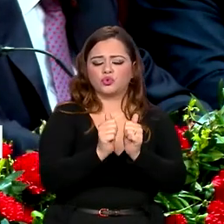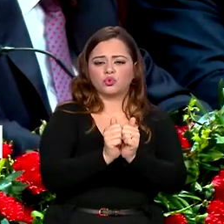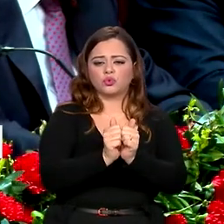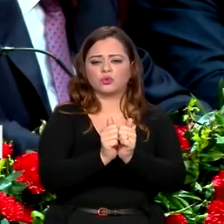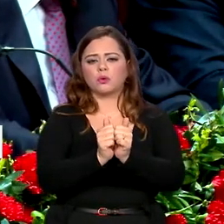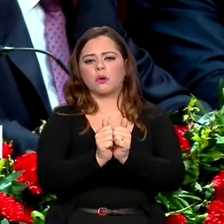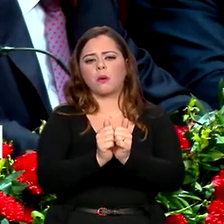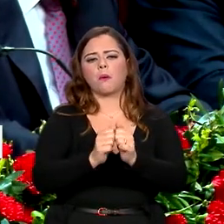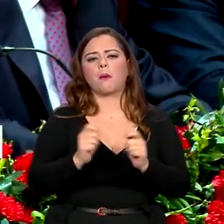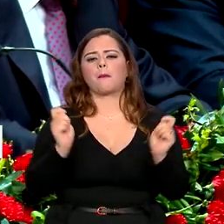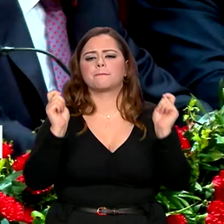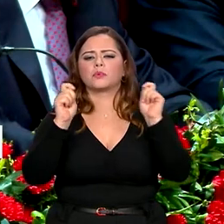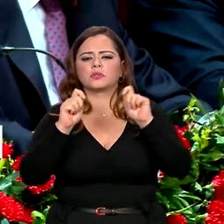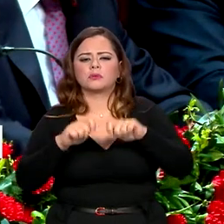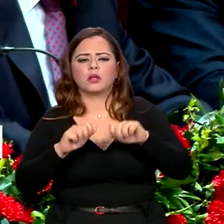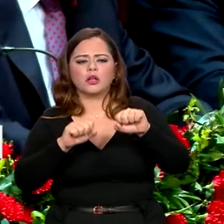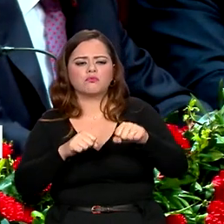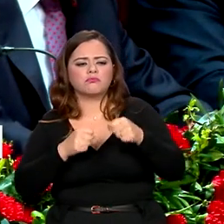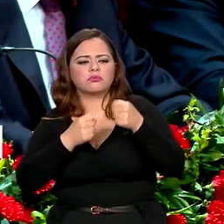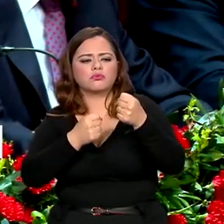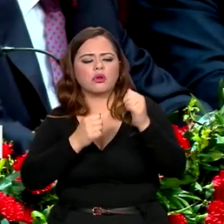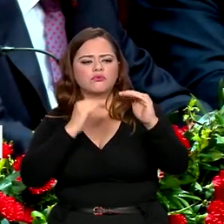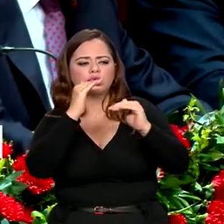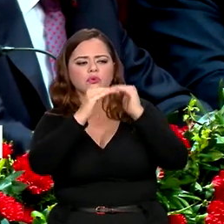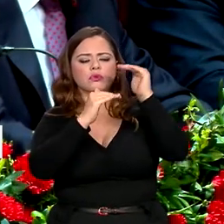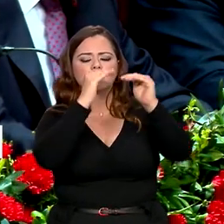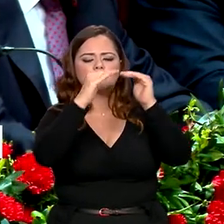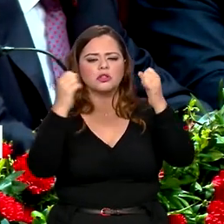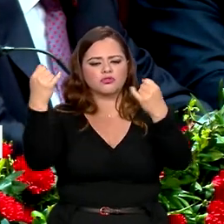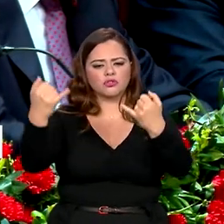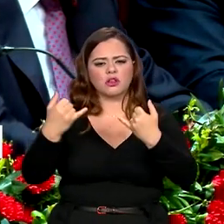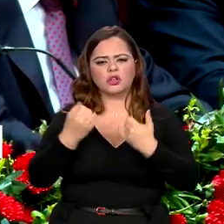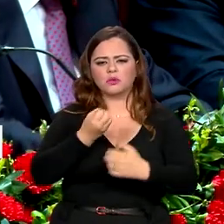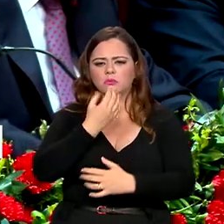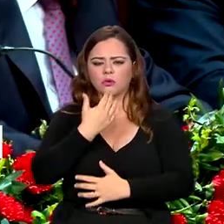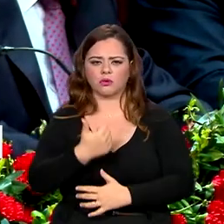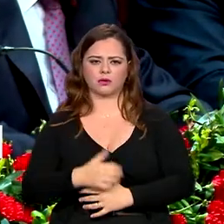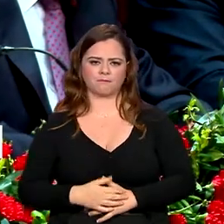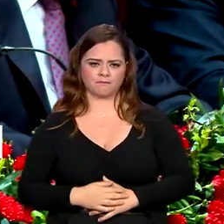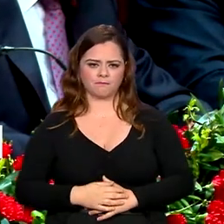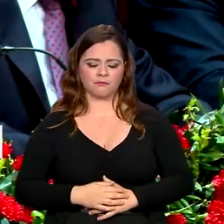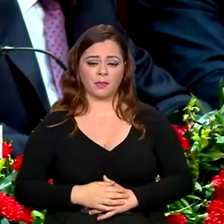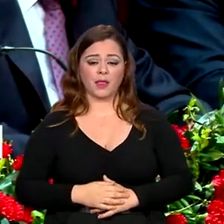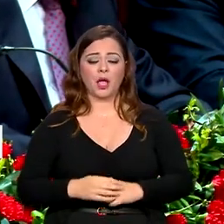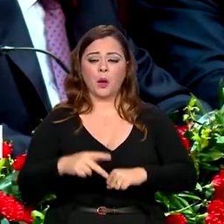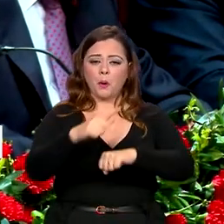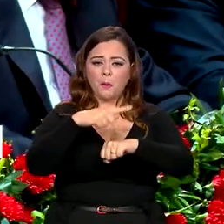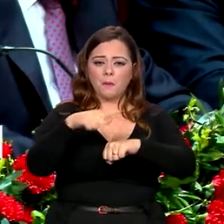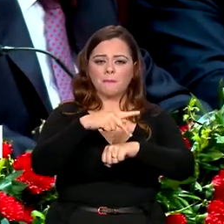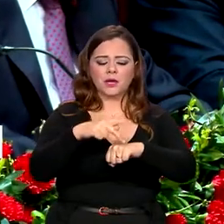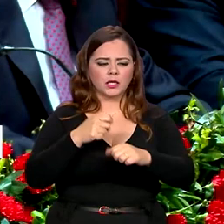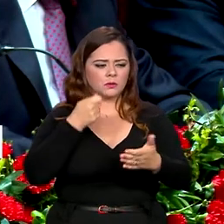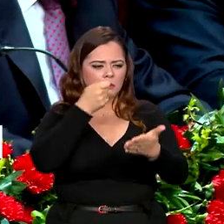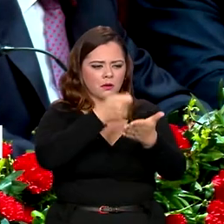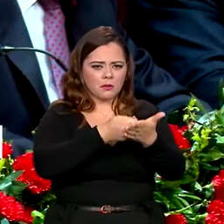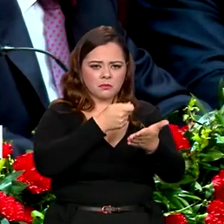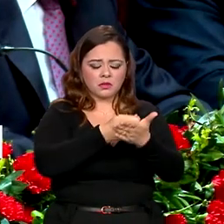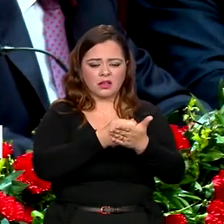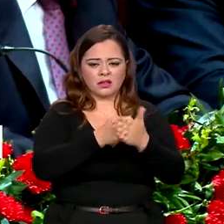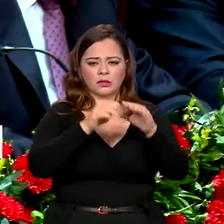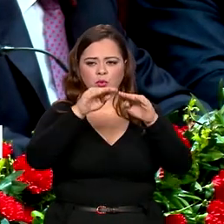e um enorme potencial de crescimento em energias limpas. Um país empenhado na redução